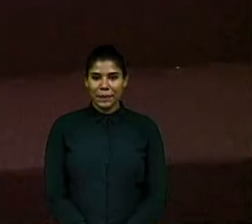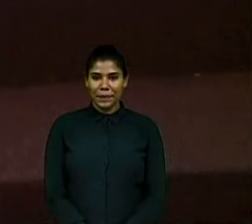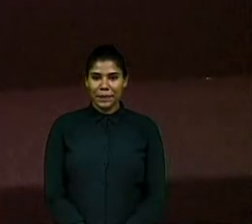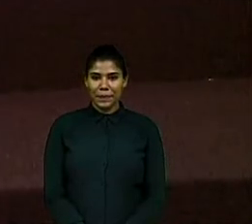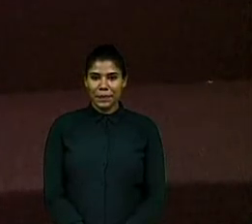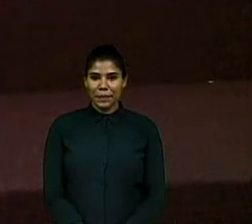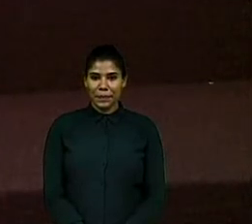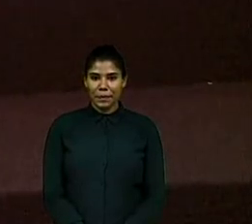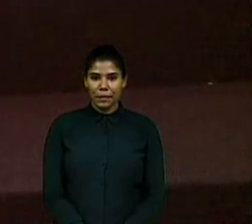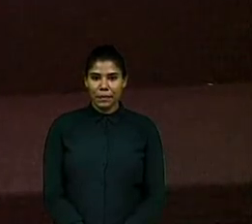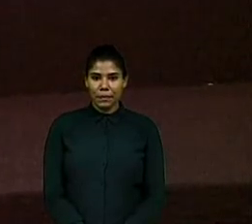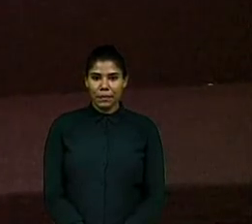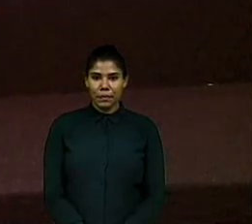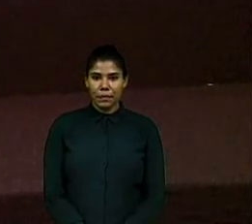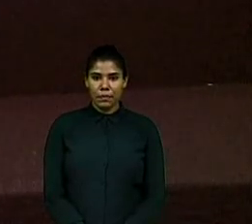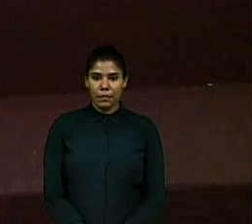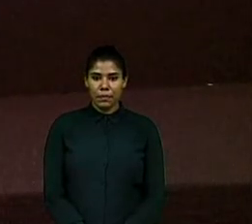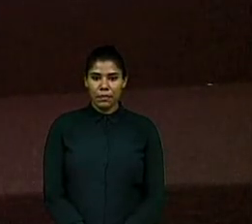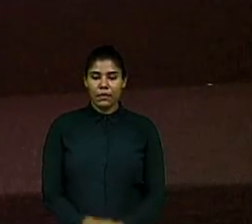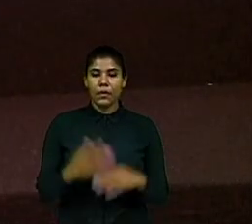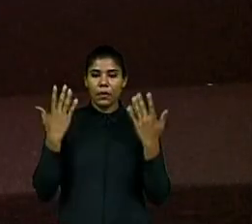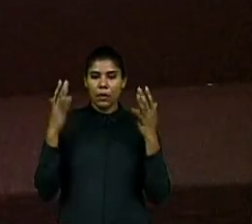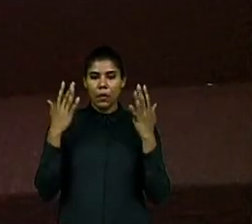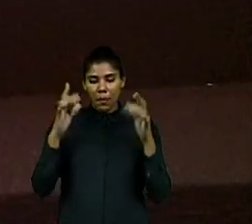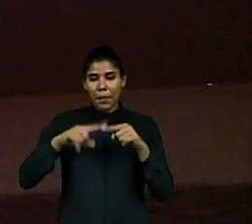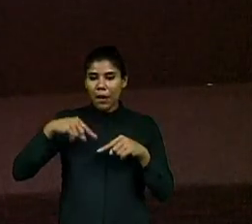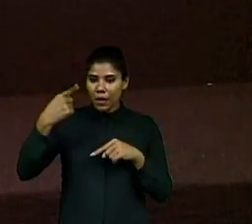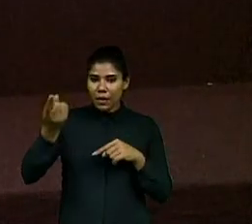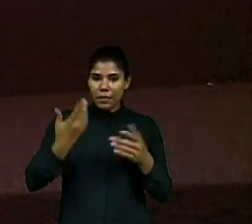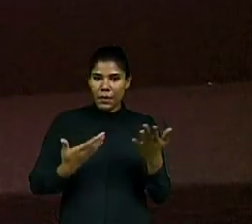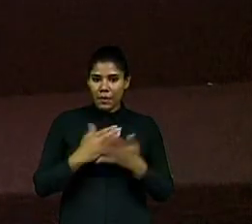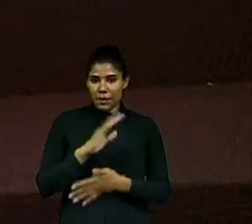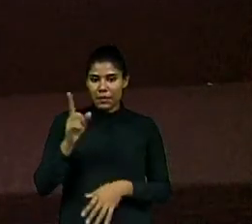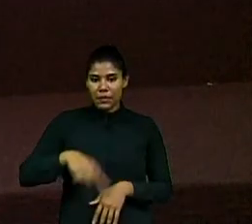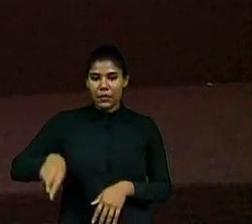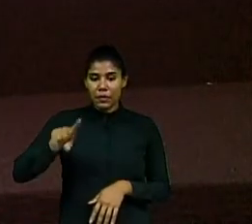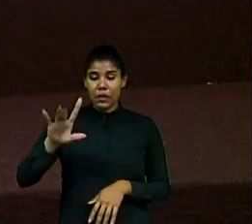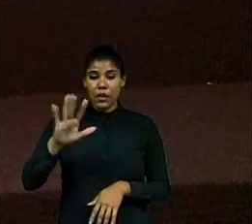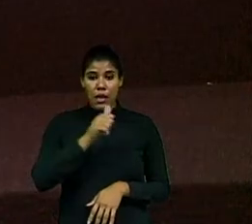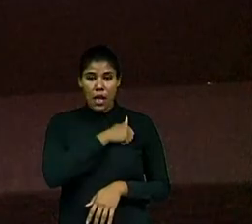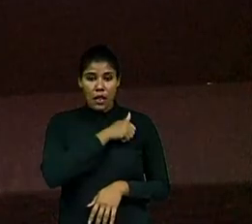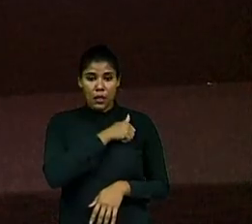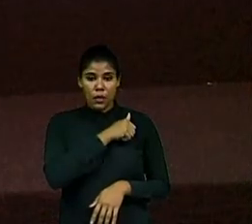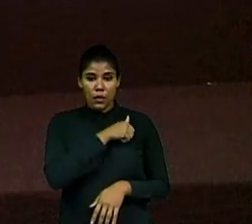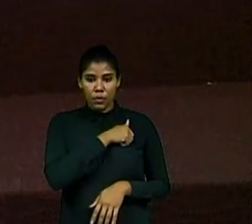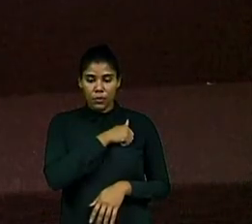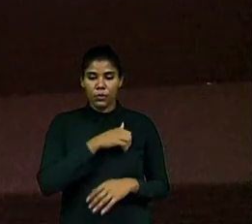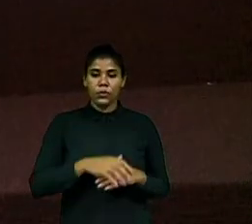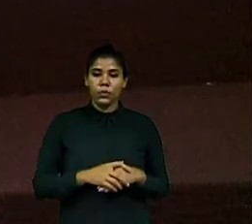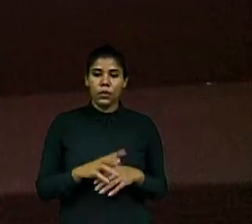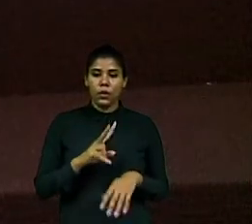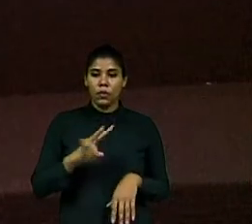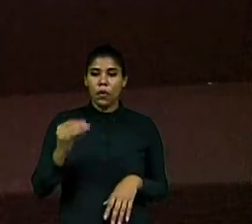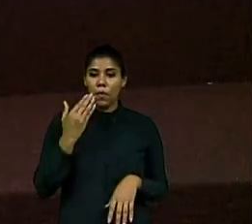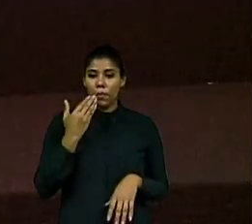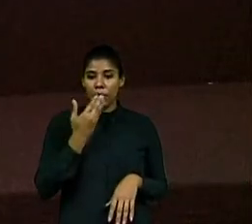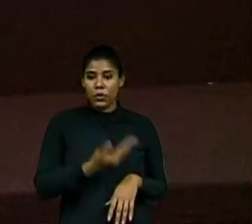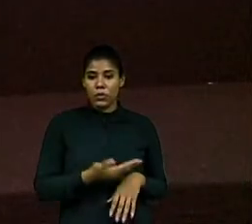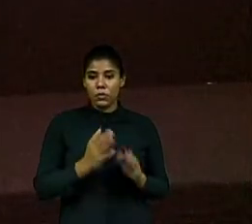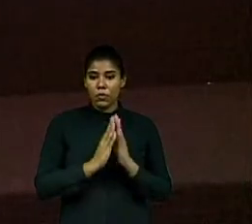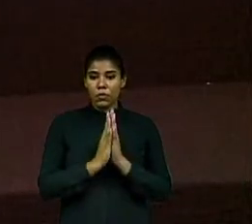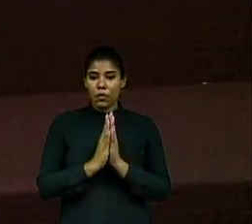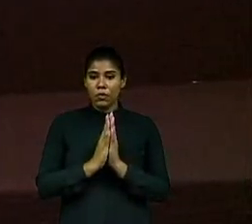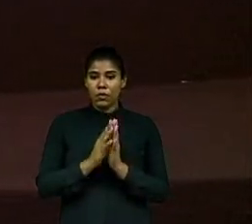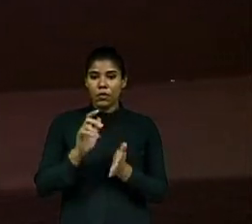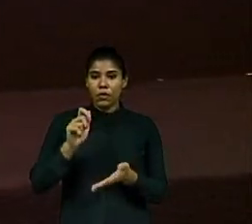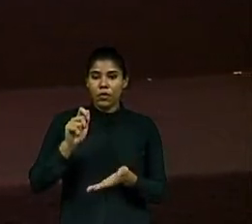estamos junto e vamos comemorar depois da aprovação dos alunos gente rapidinho aqui esses alunos eu vou pedir para anotar o número do